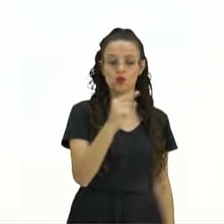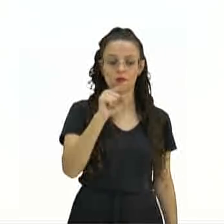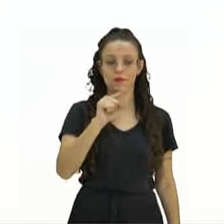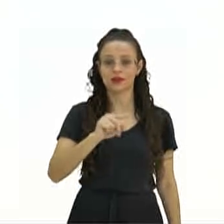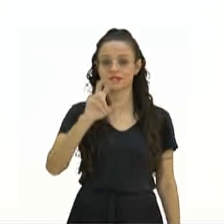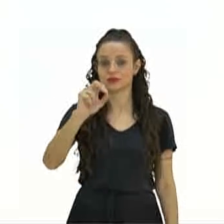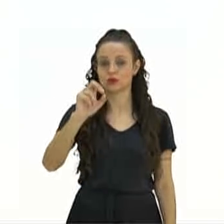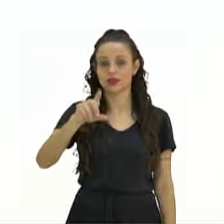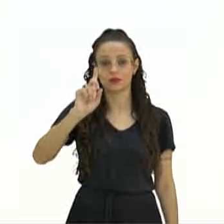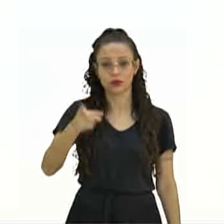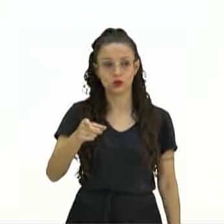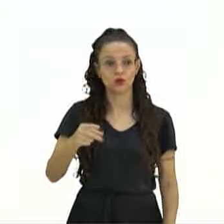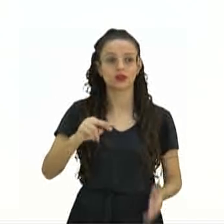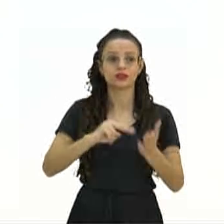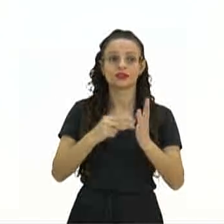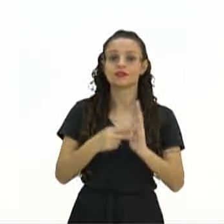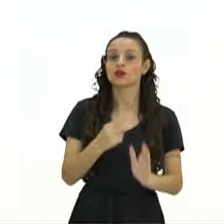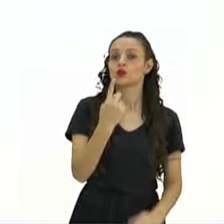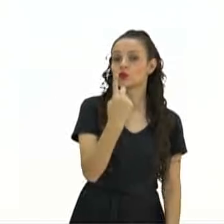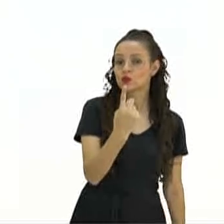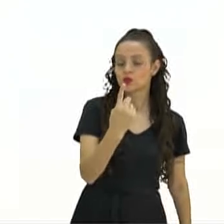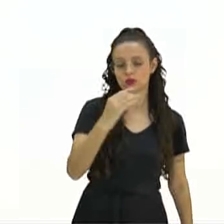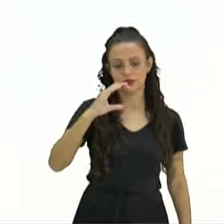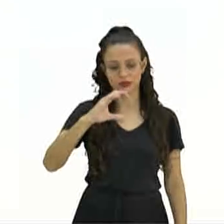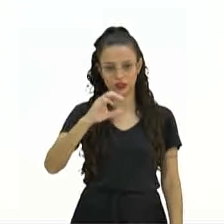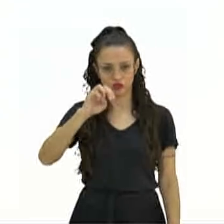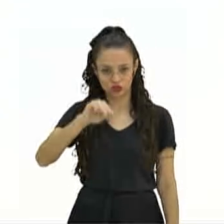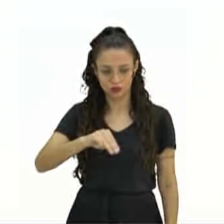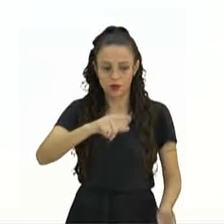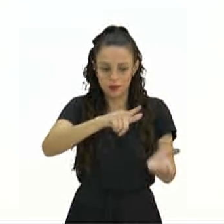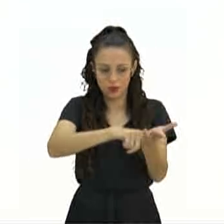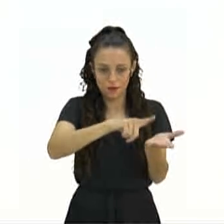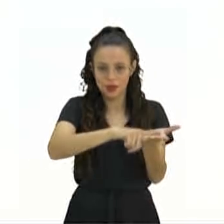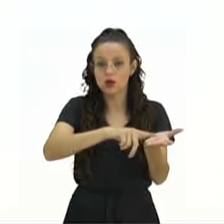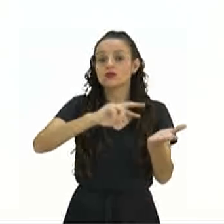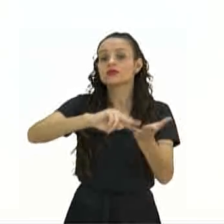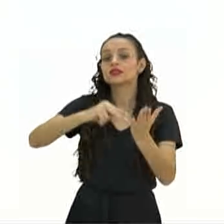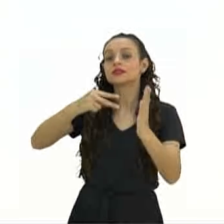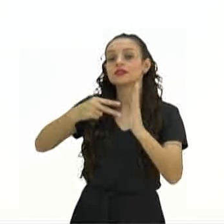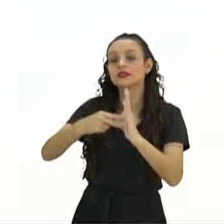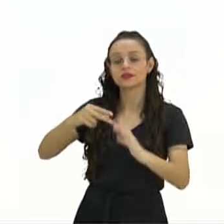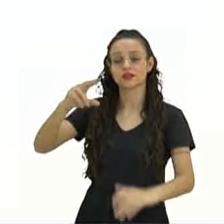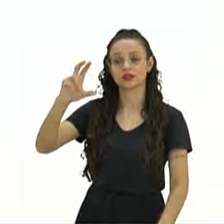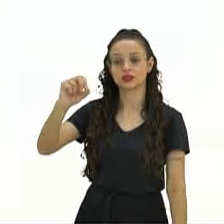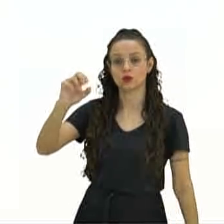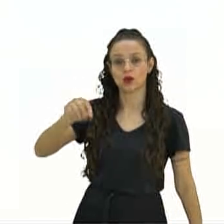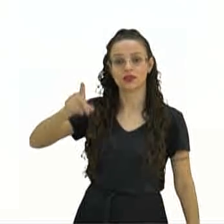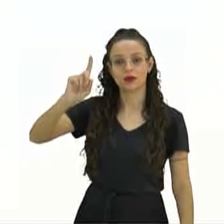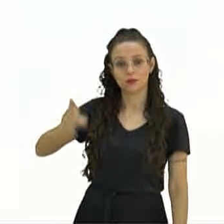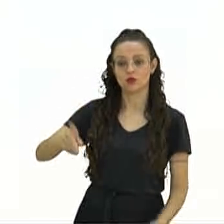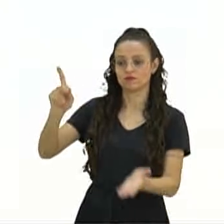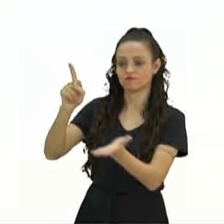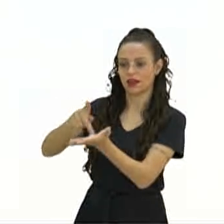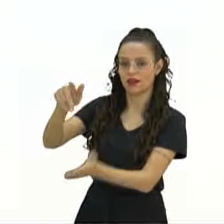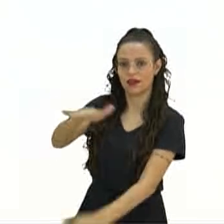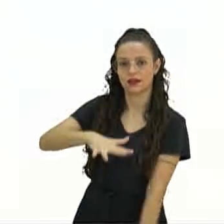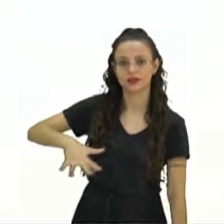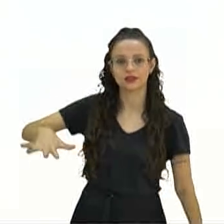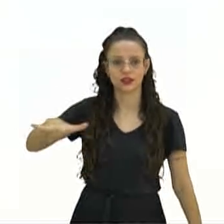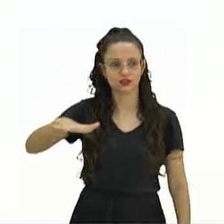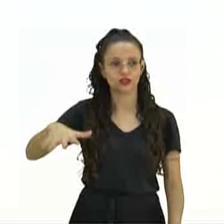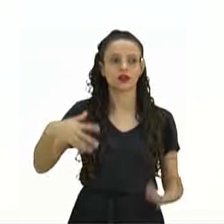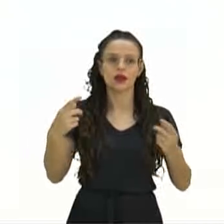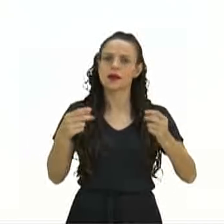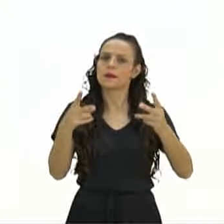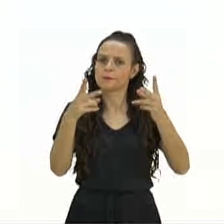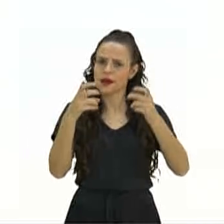Ou seja, 1 centímetro no papel equivale a 50 mil da realidade. Eu consigo